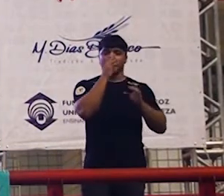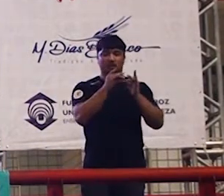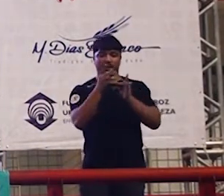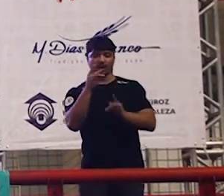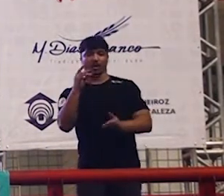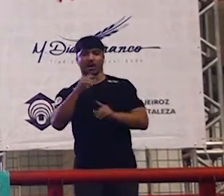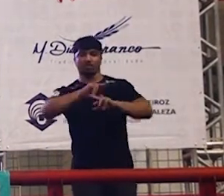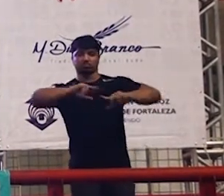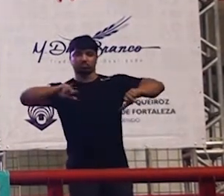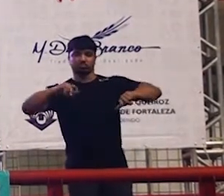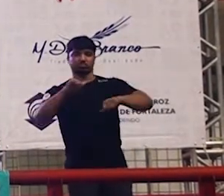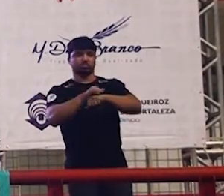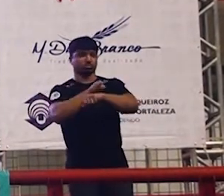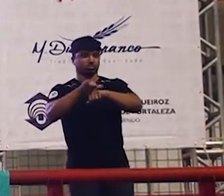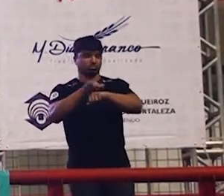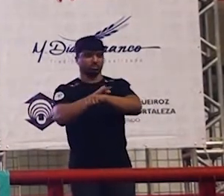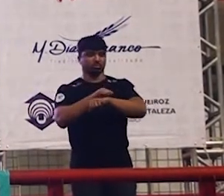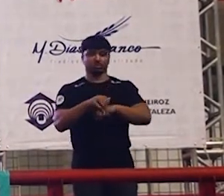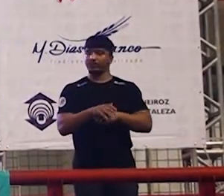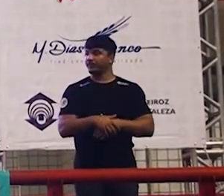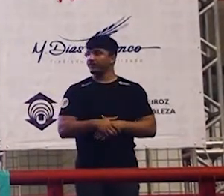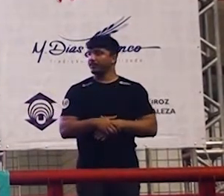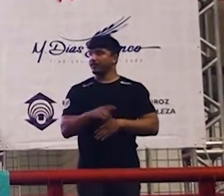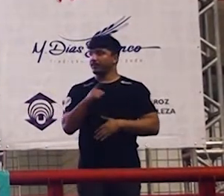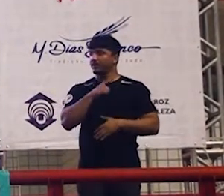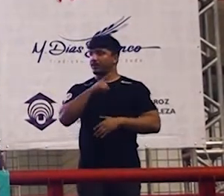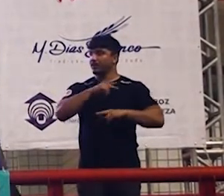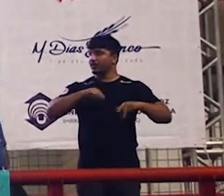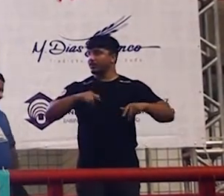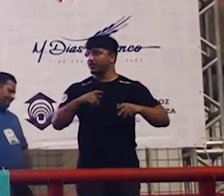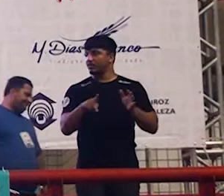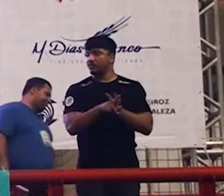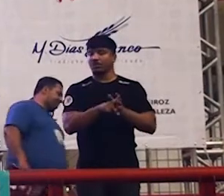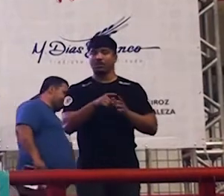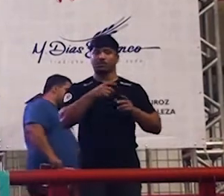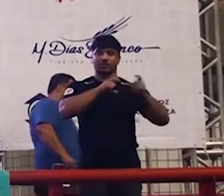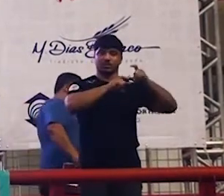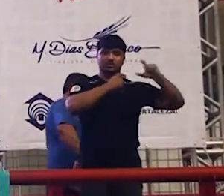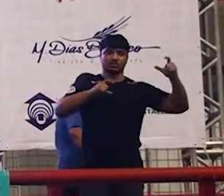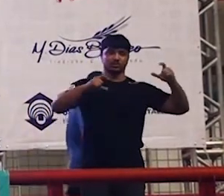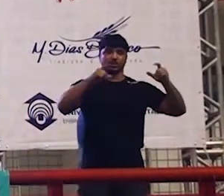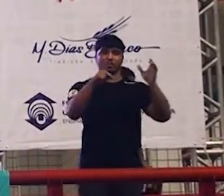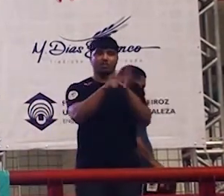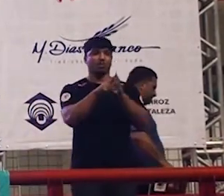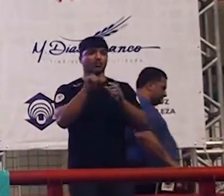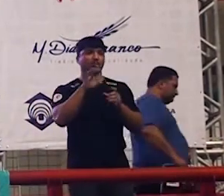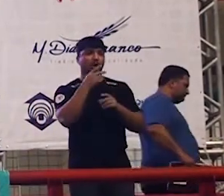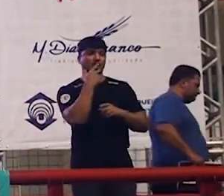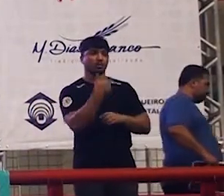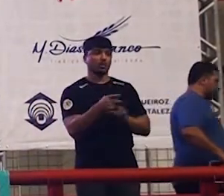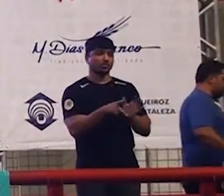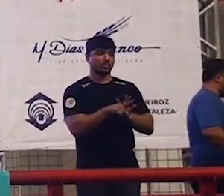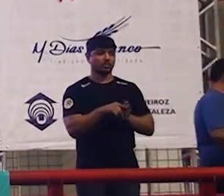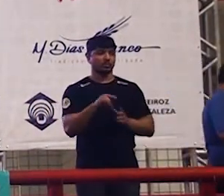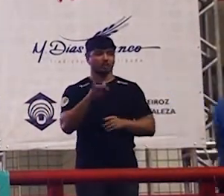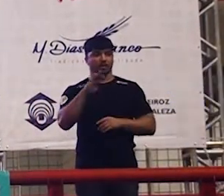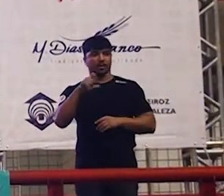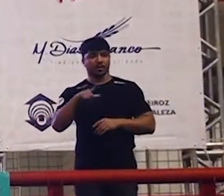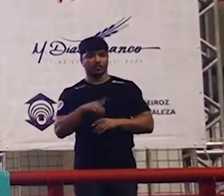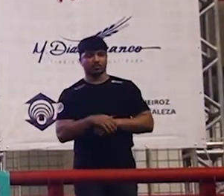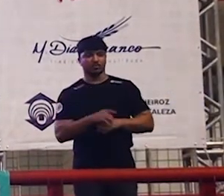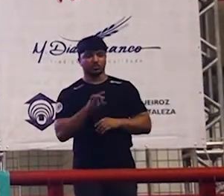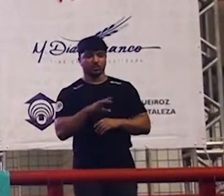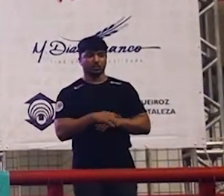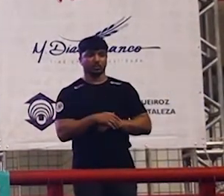detalhado. Nunca você pode interpretar uma charge ou uma tirinha observando só a linguagem verbal.